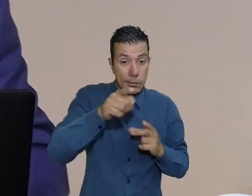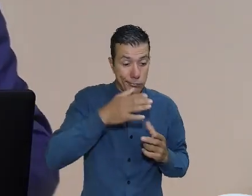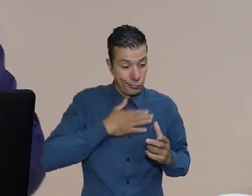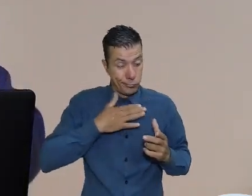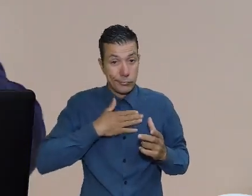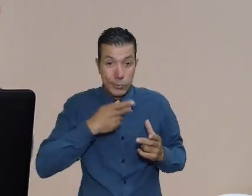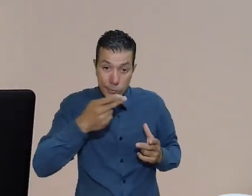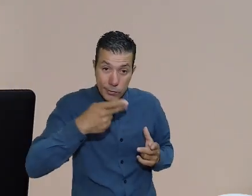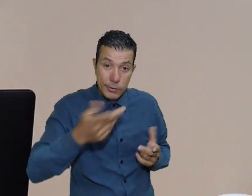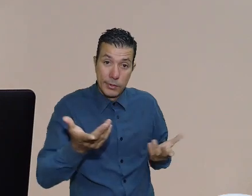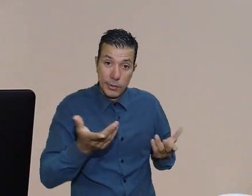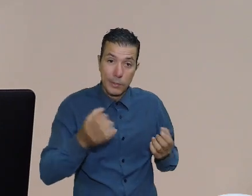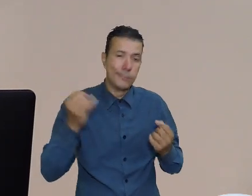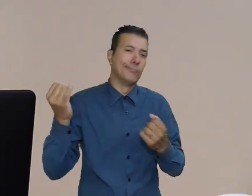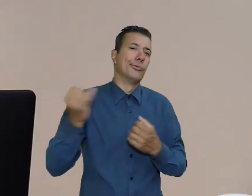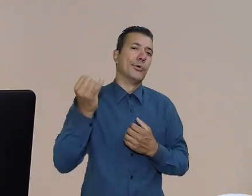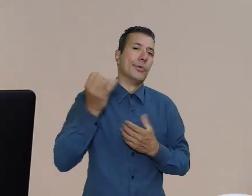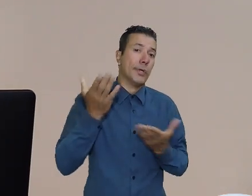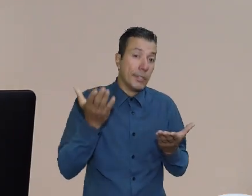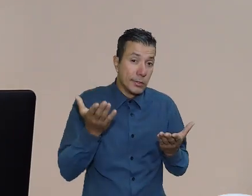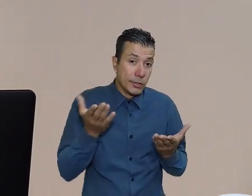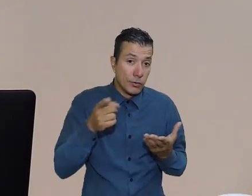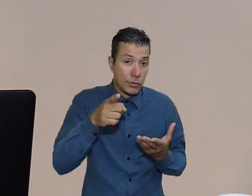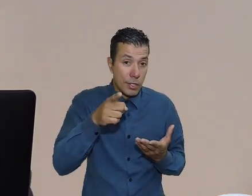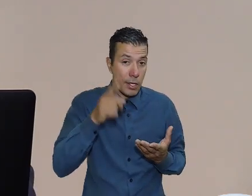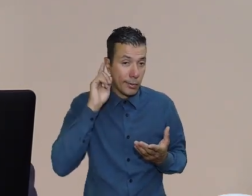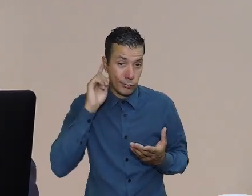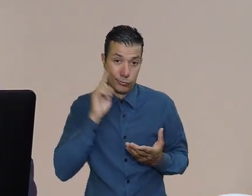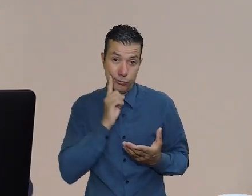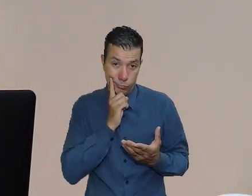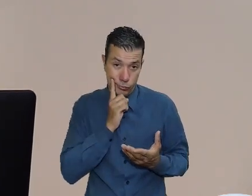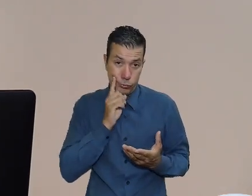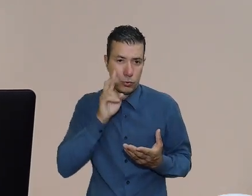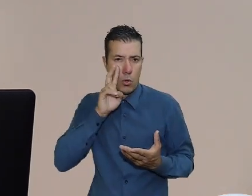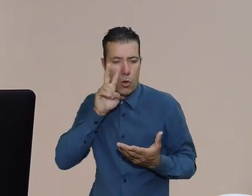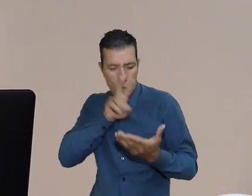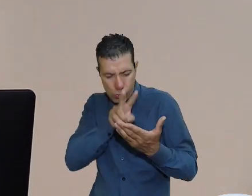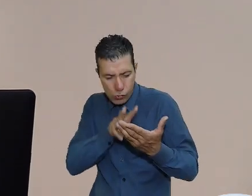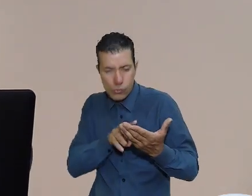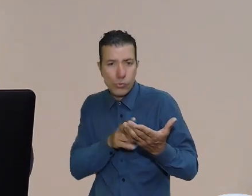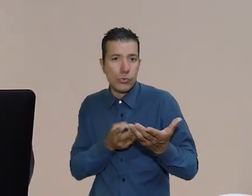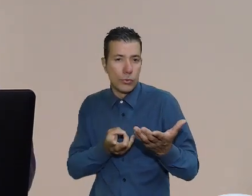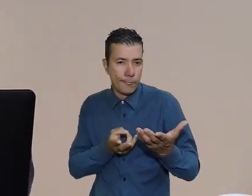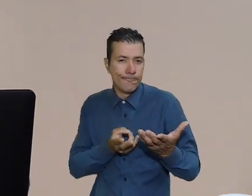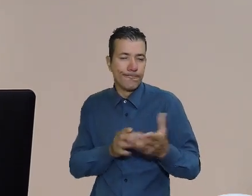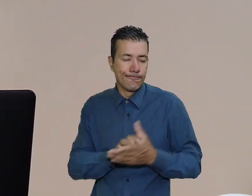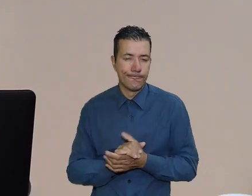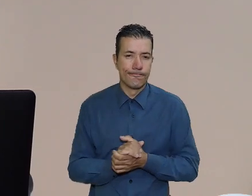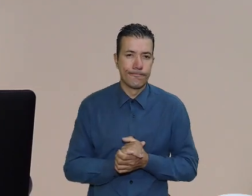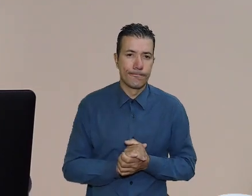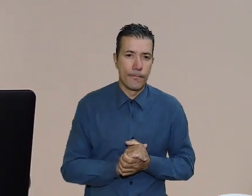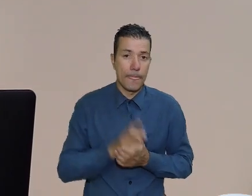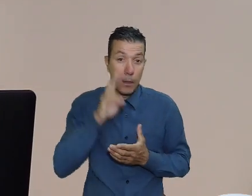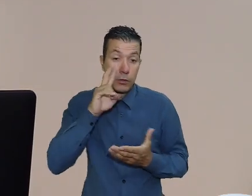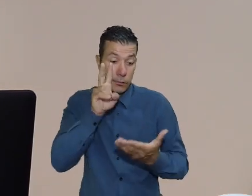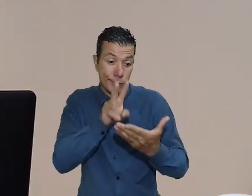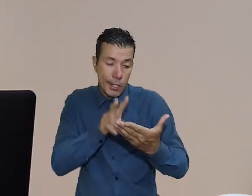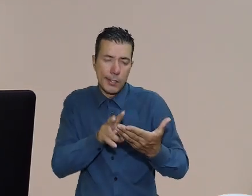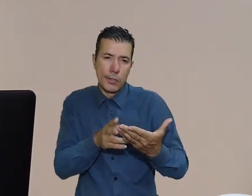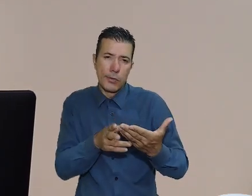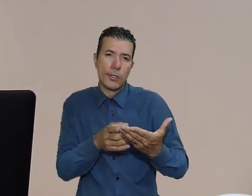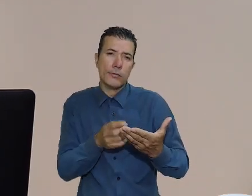para nós. Algo que é importante, amigo ouvinte, eu quero que você me dê atenção, eu quero que você me ouça aqui nesse